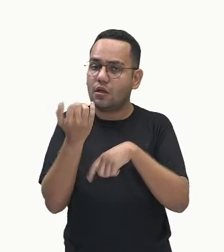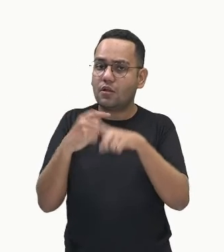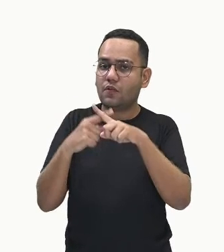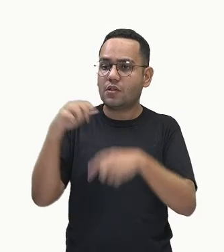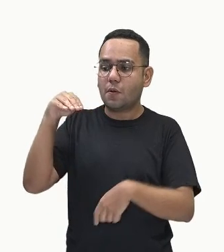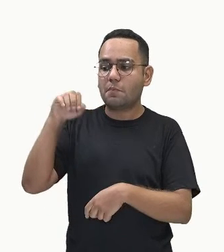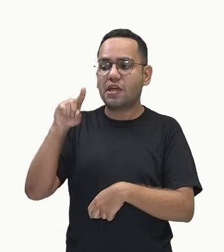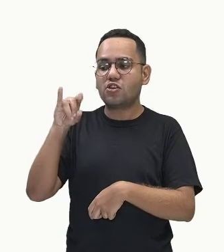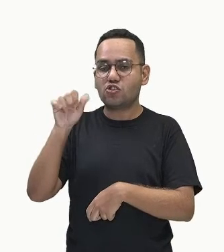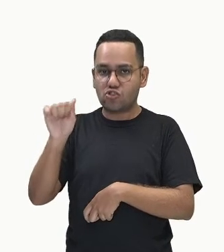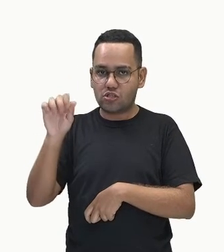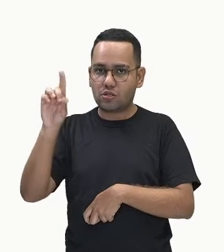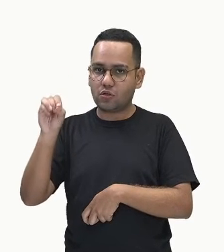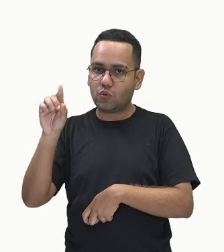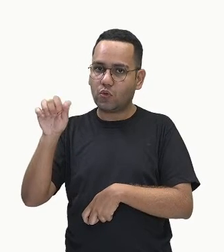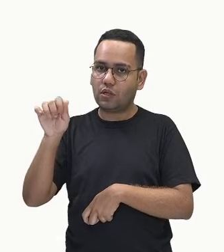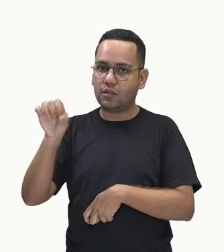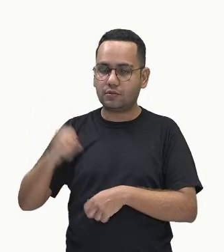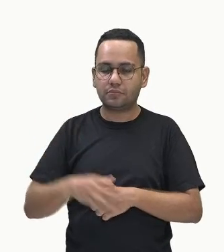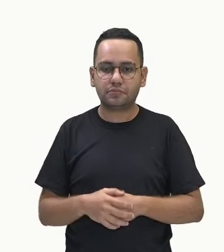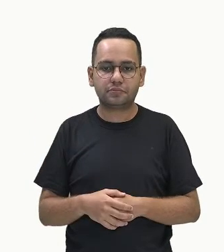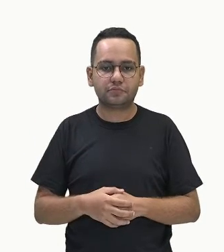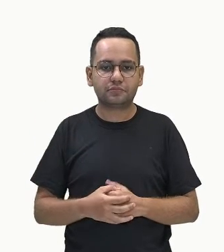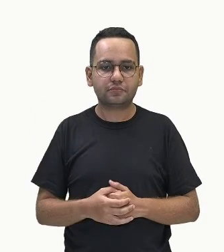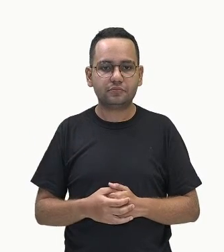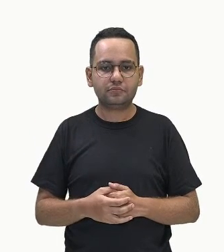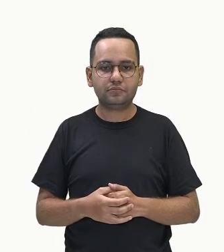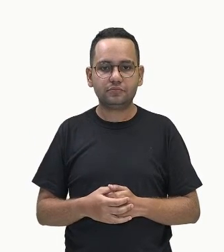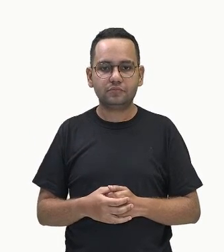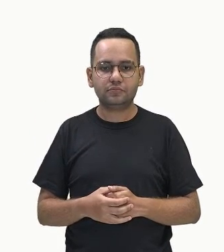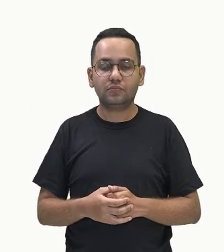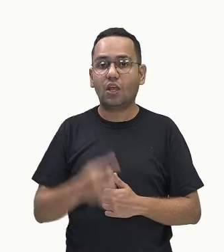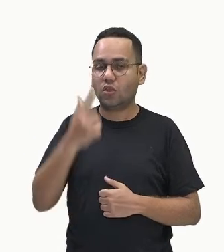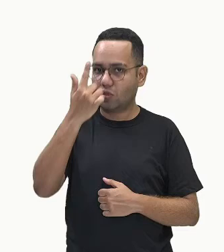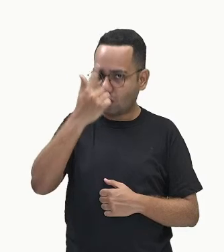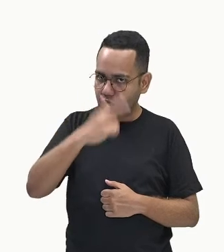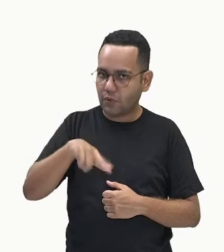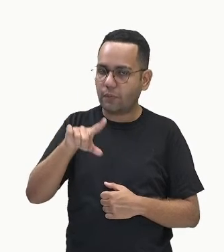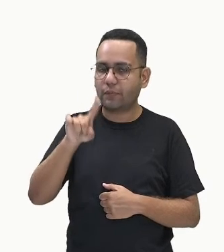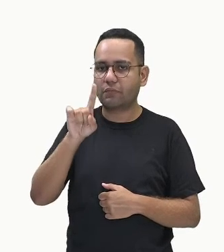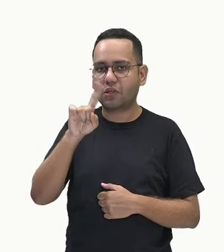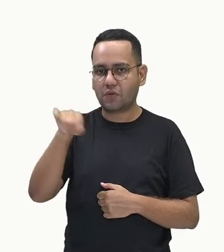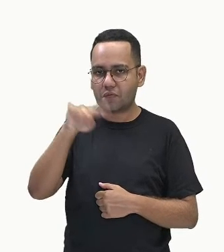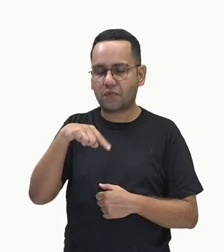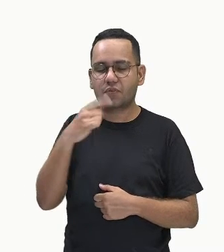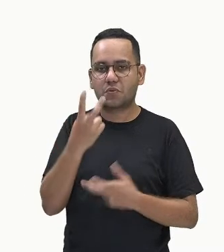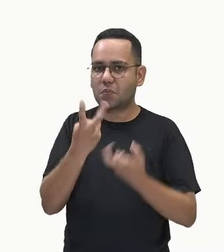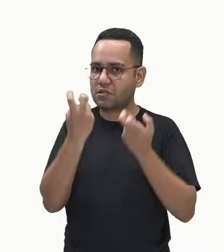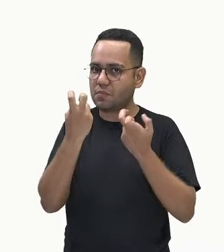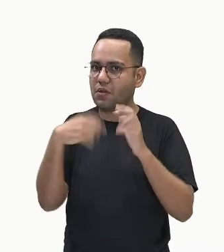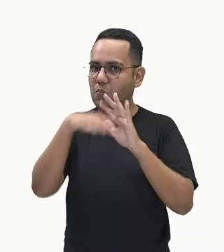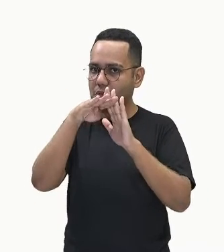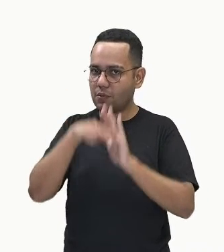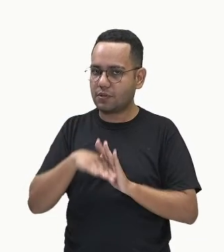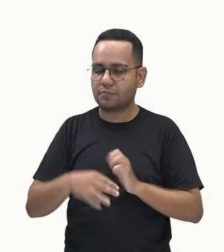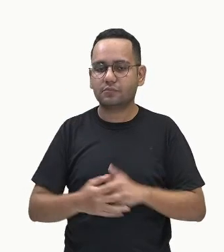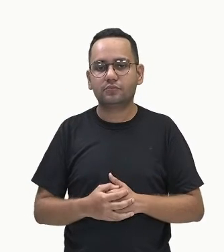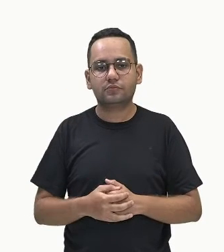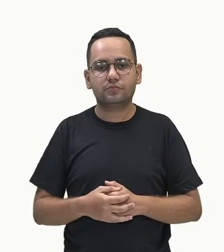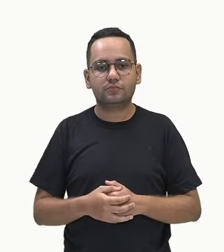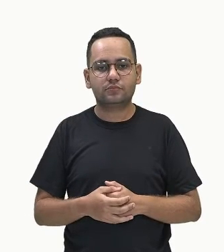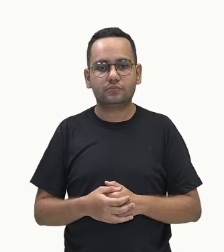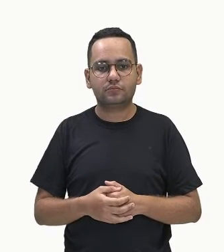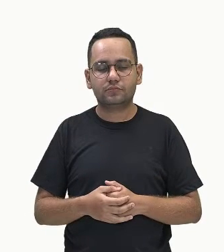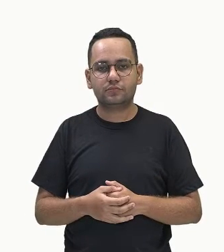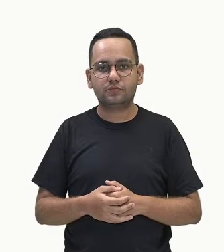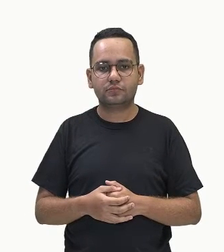Professora, não entendi. Então, vamos fazer aqui mais uma vez um passo a passo para vocês. Atenção, bora lá. Vamos colocar